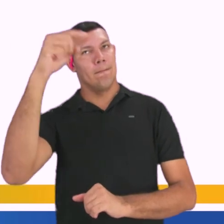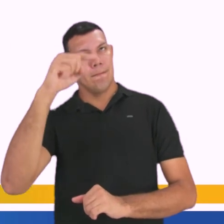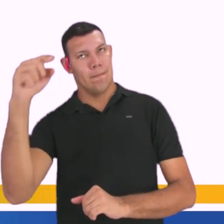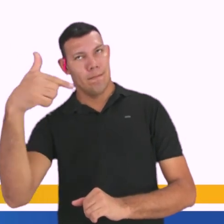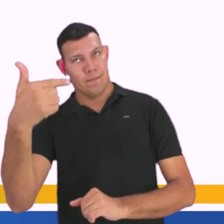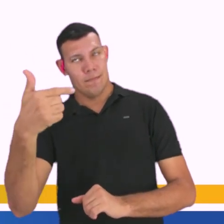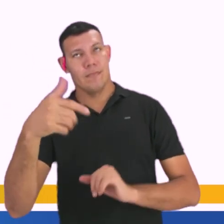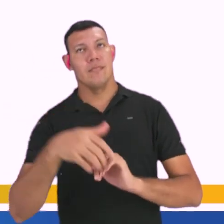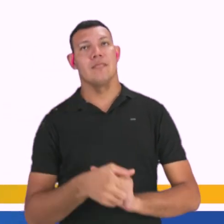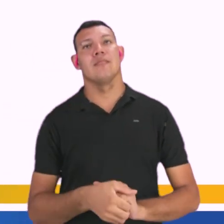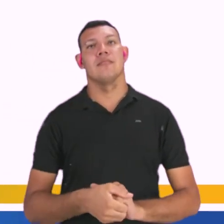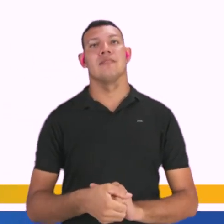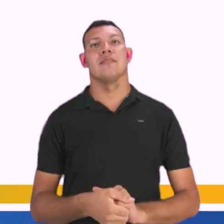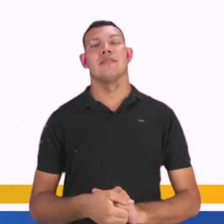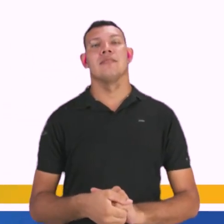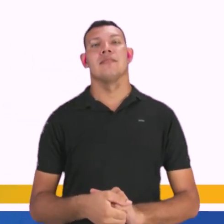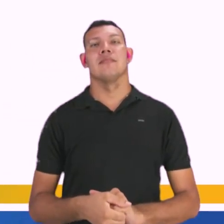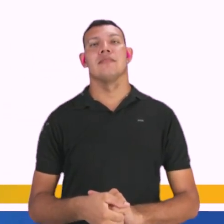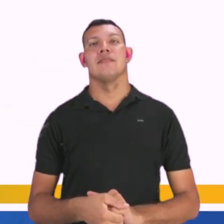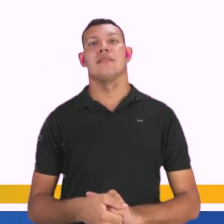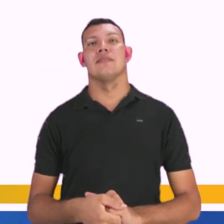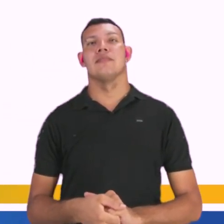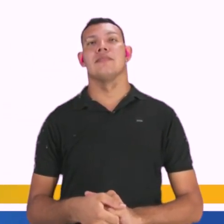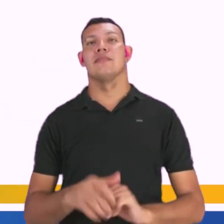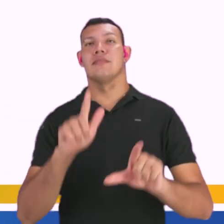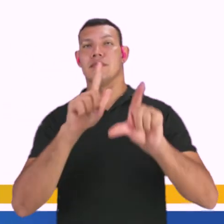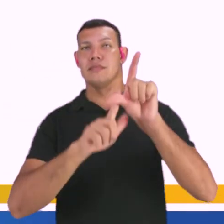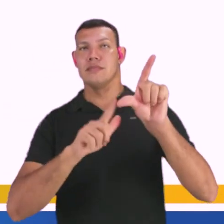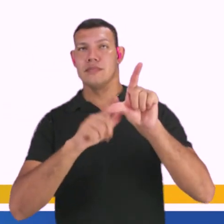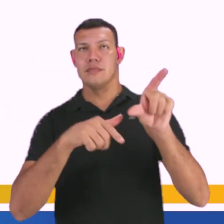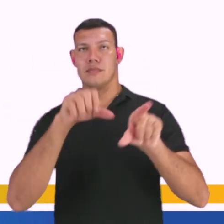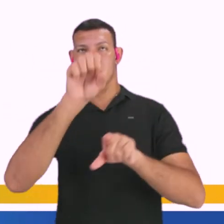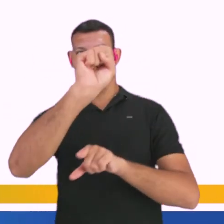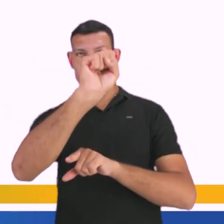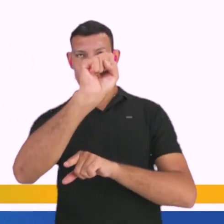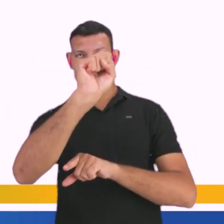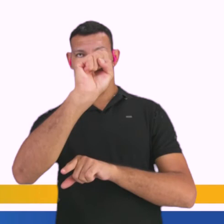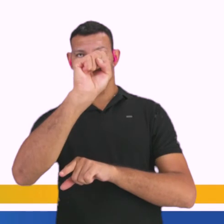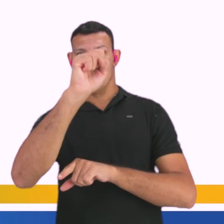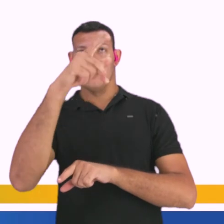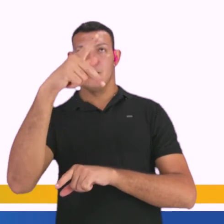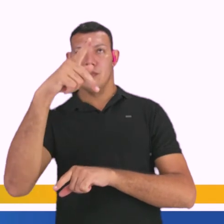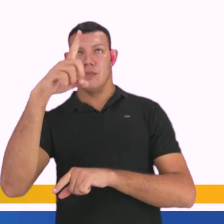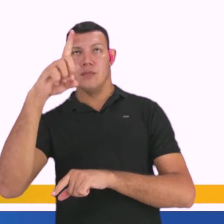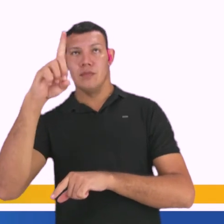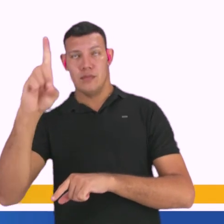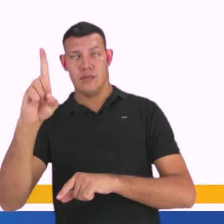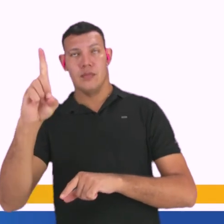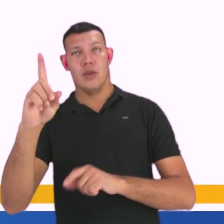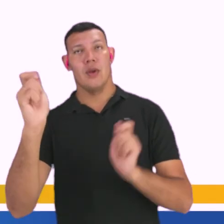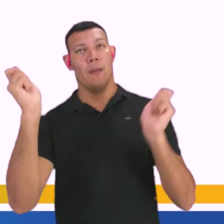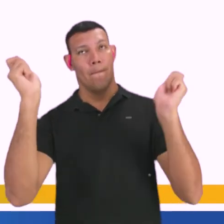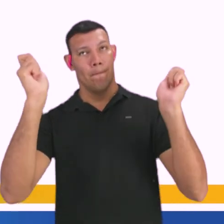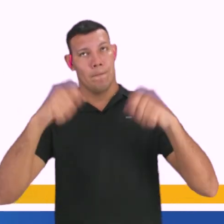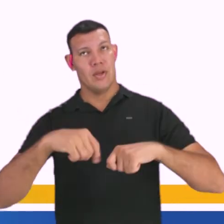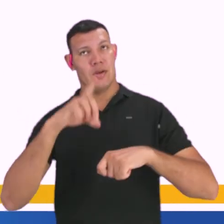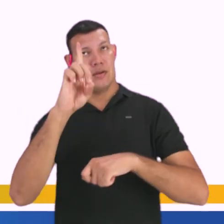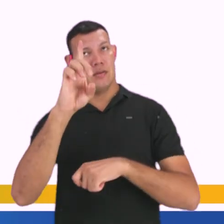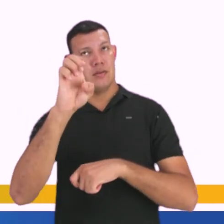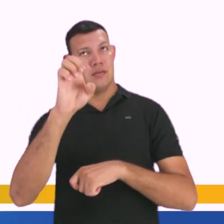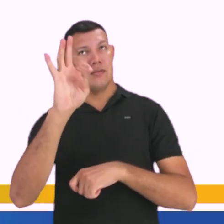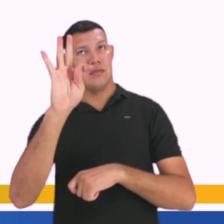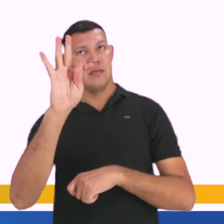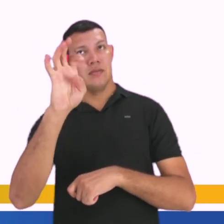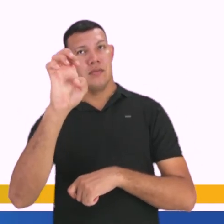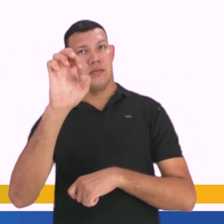menos meio né então ela é um sistema possível e determinado e nós